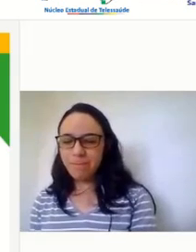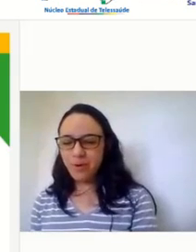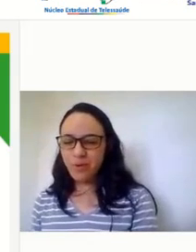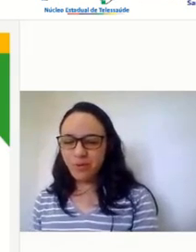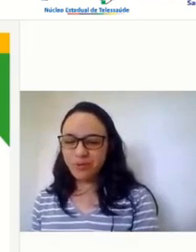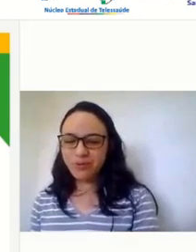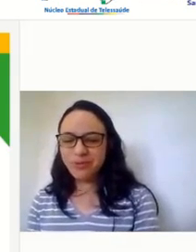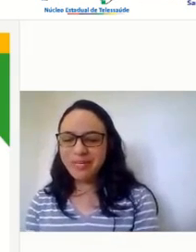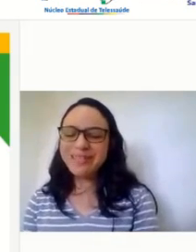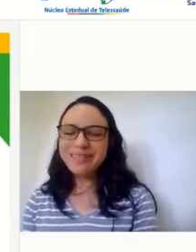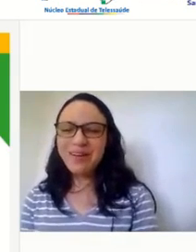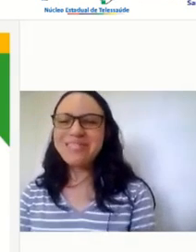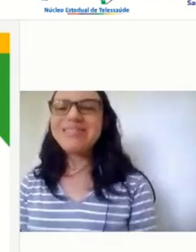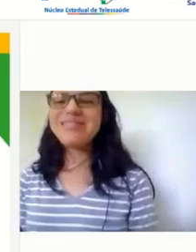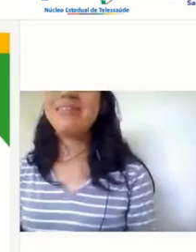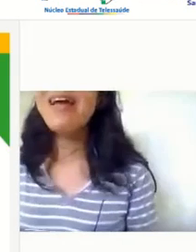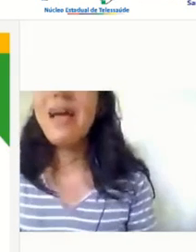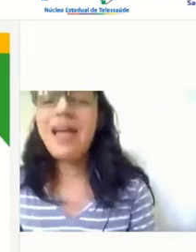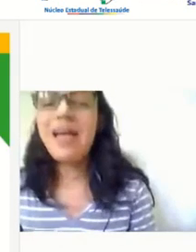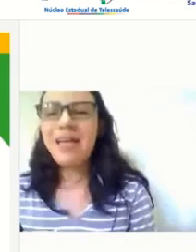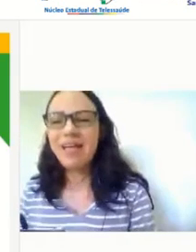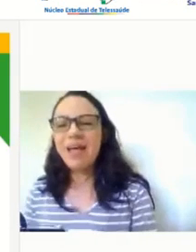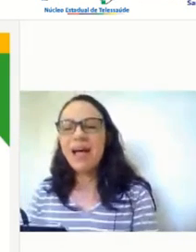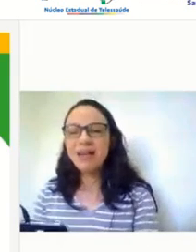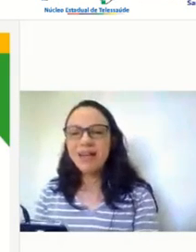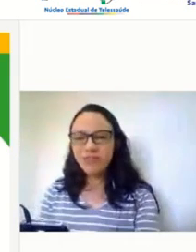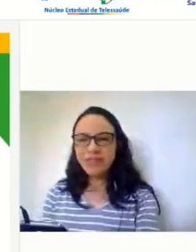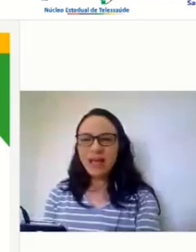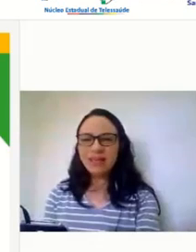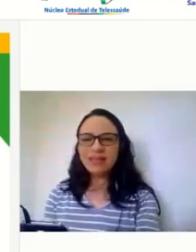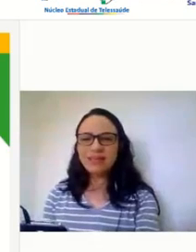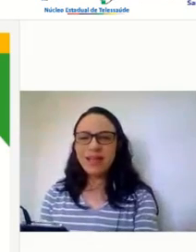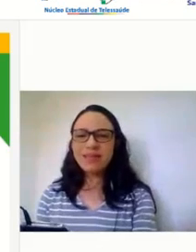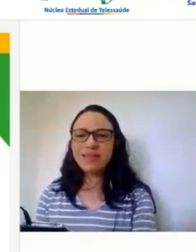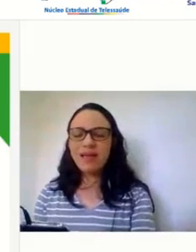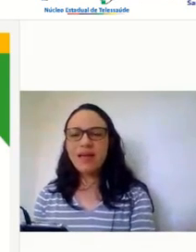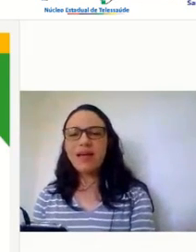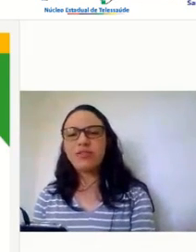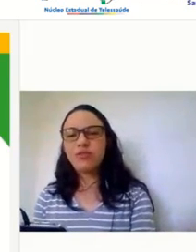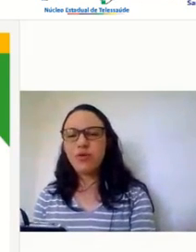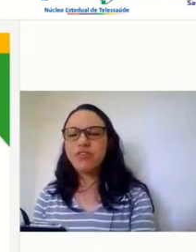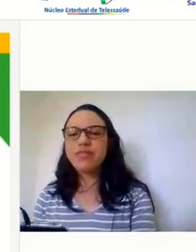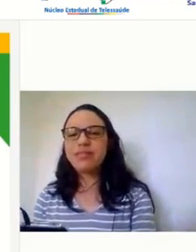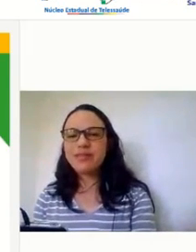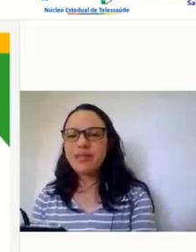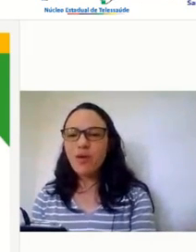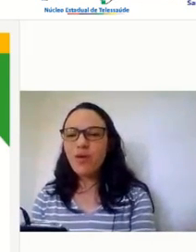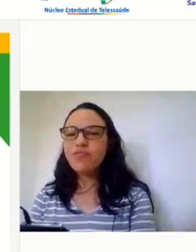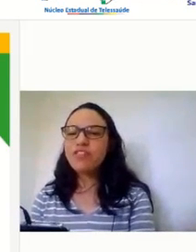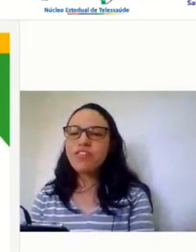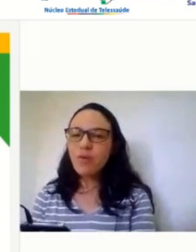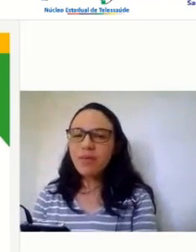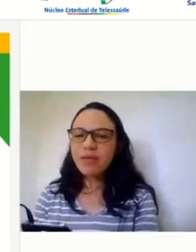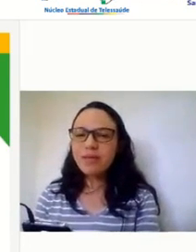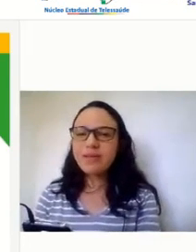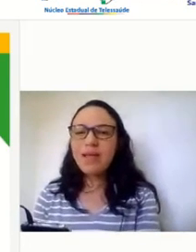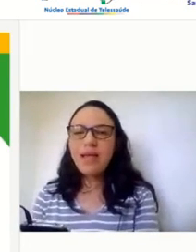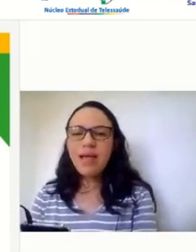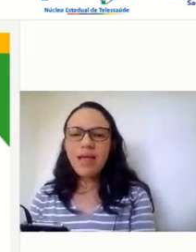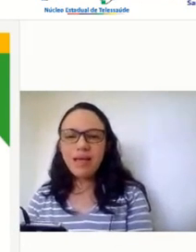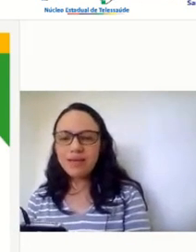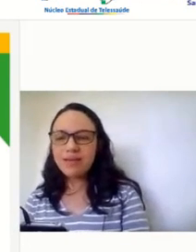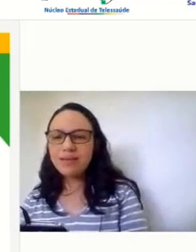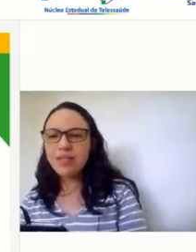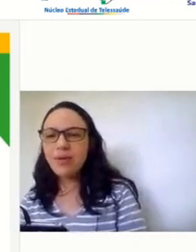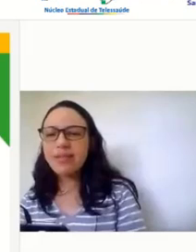a gravidade né já do convite 19 geralmente é o sempre por